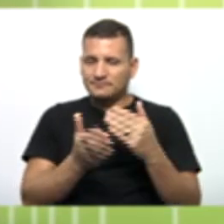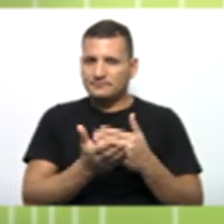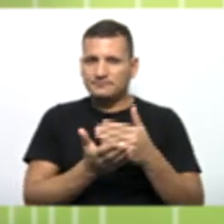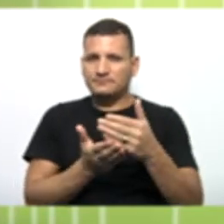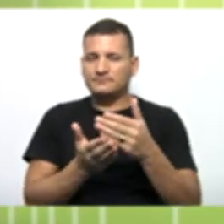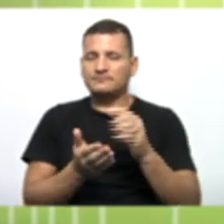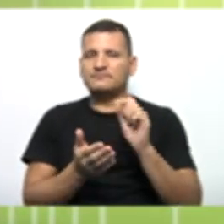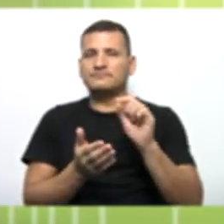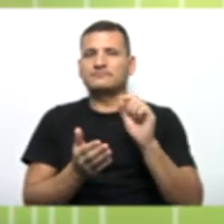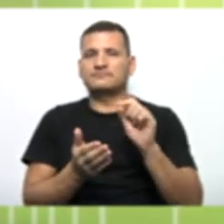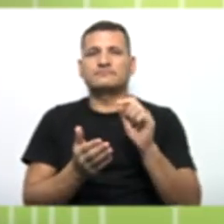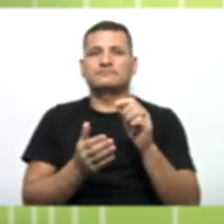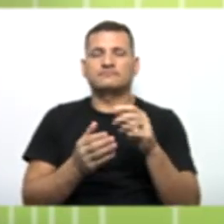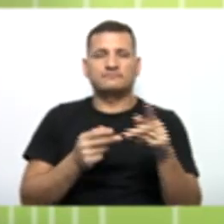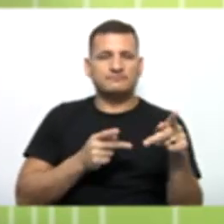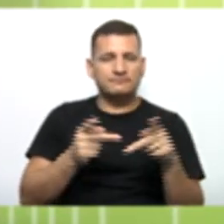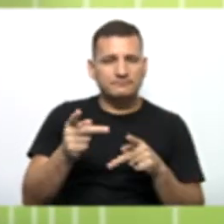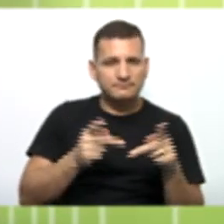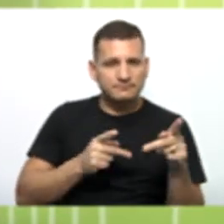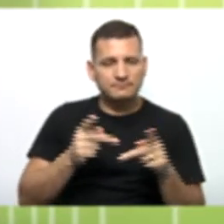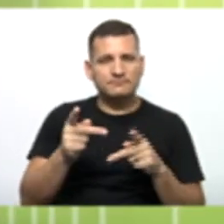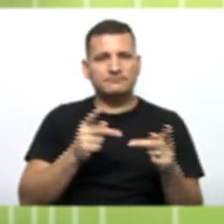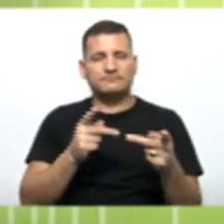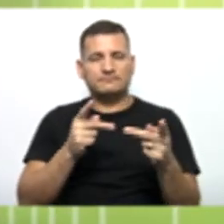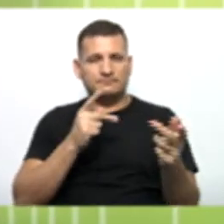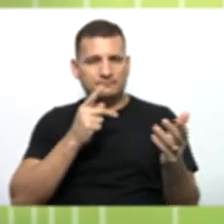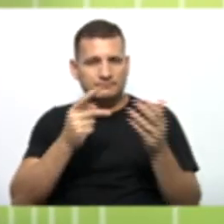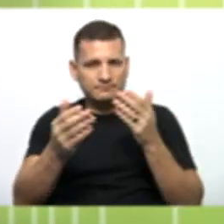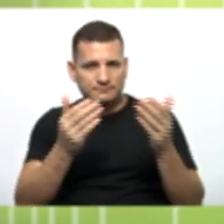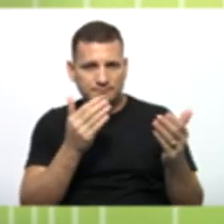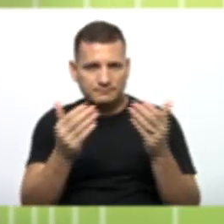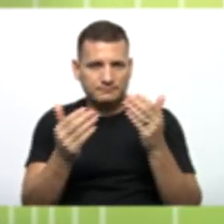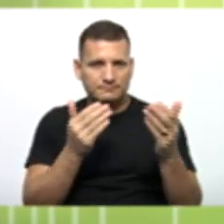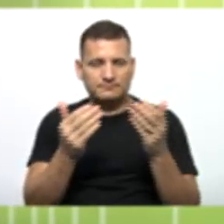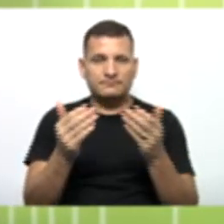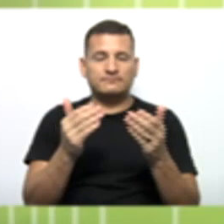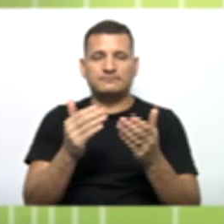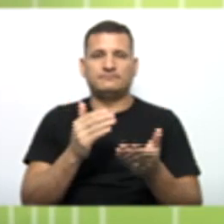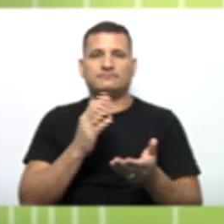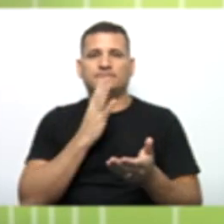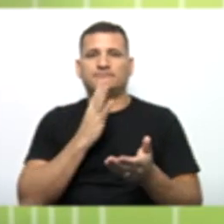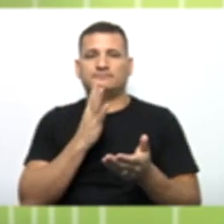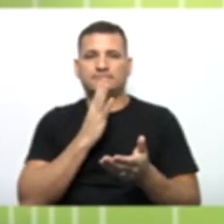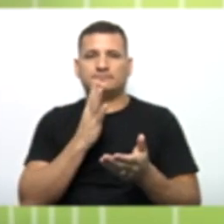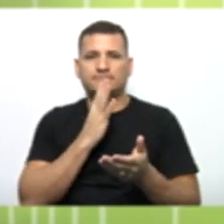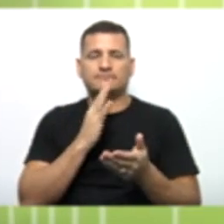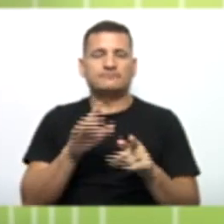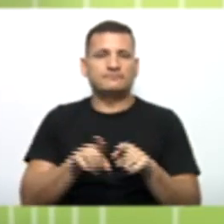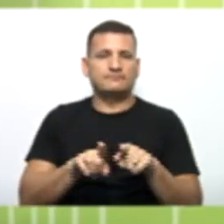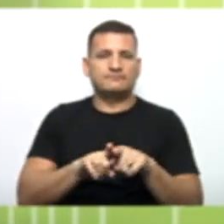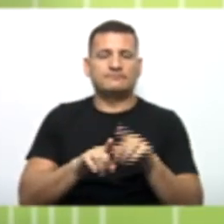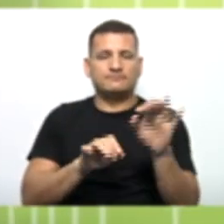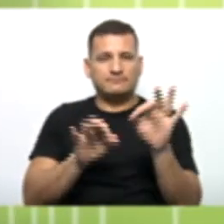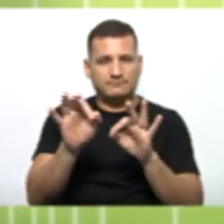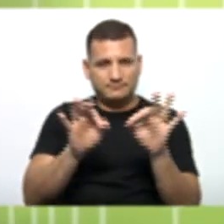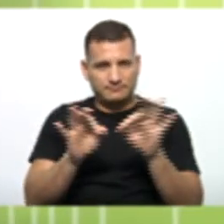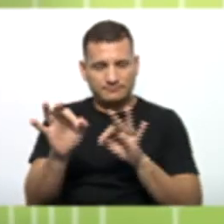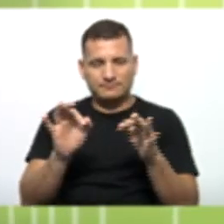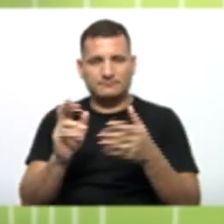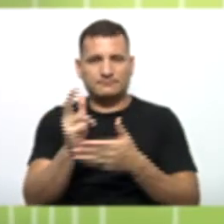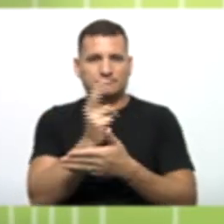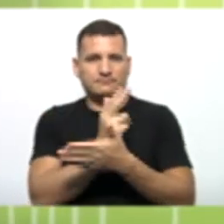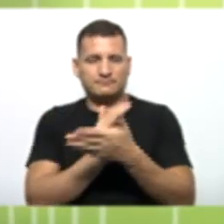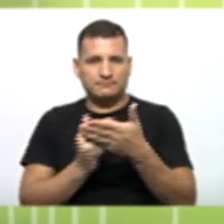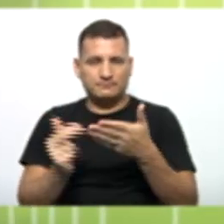começaram a trabalhar a questão de projeto, questão de análise. E aí a gente conheceu as modelagens, os